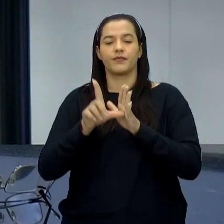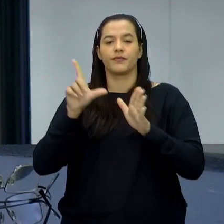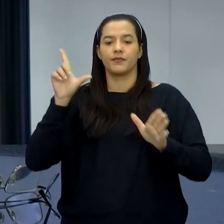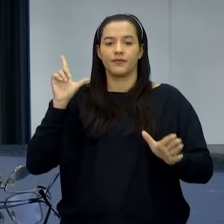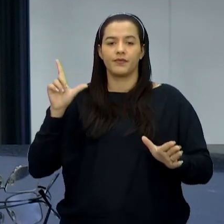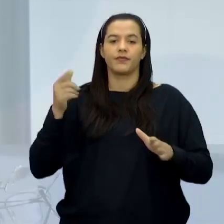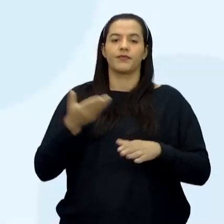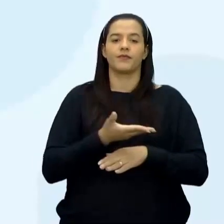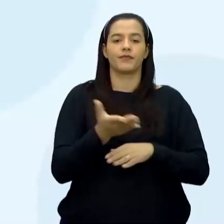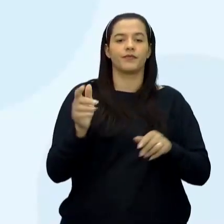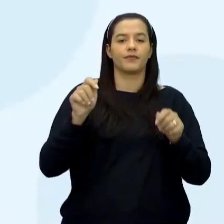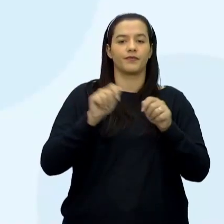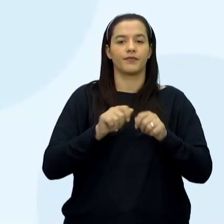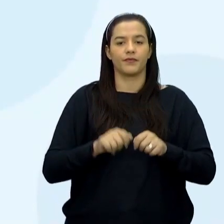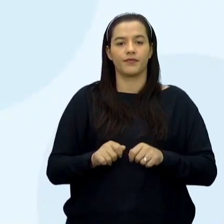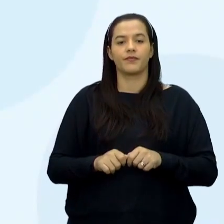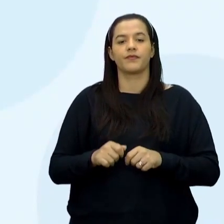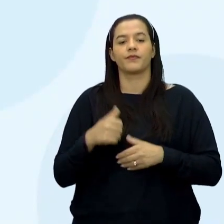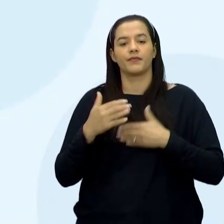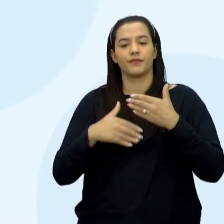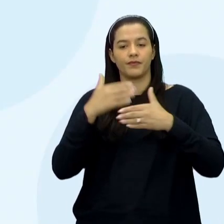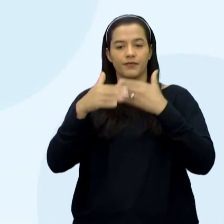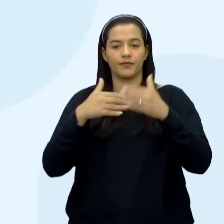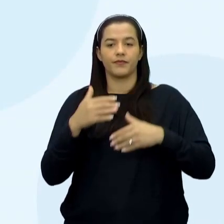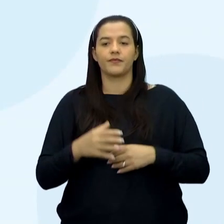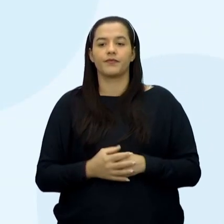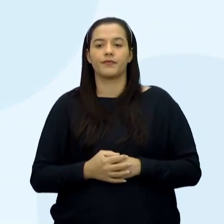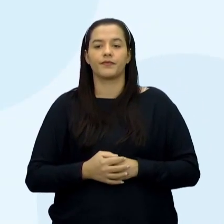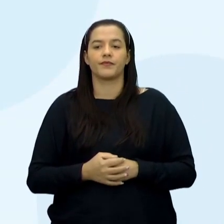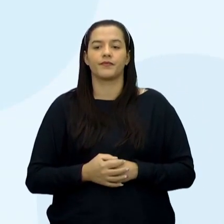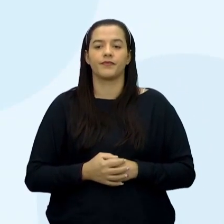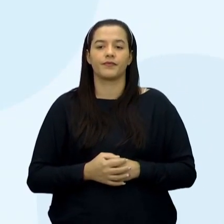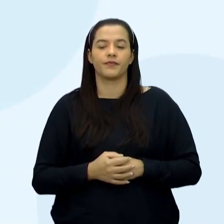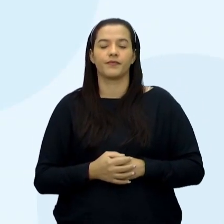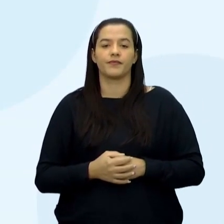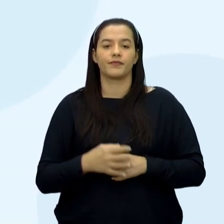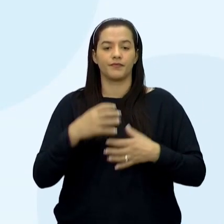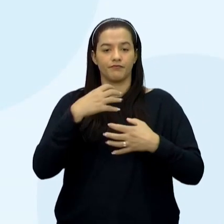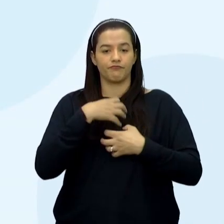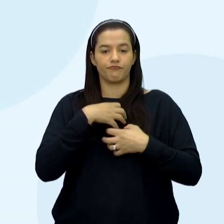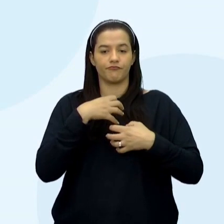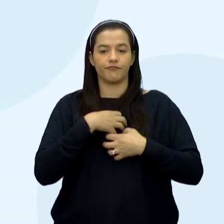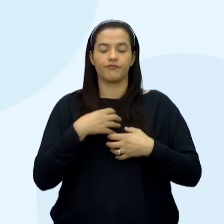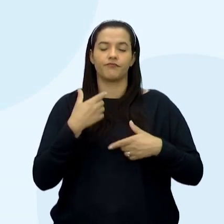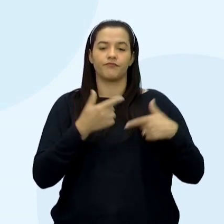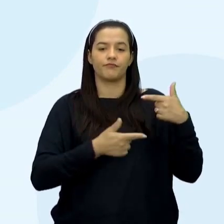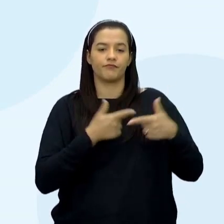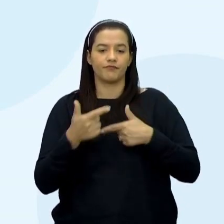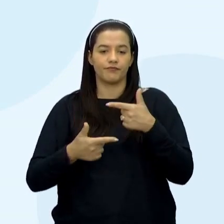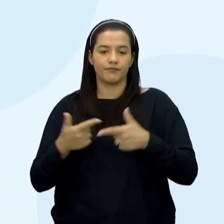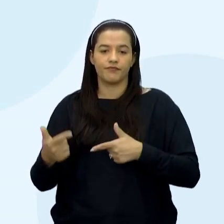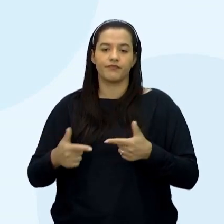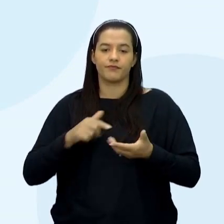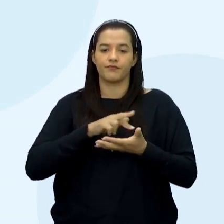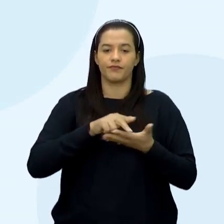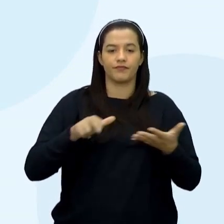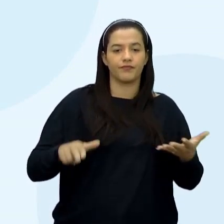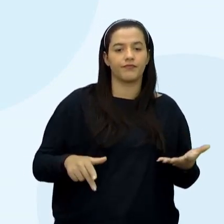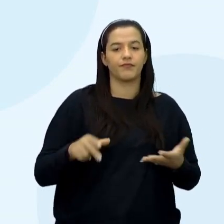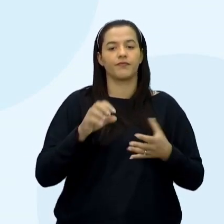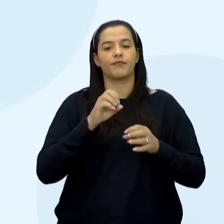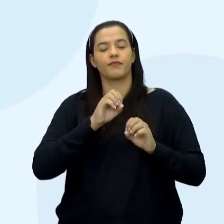de fazer essa TPC, né? Eu sinto, sabe, quando a gente está trabalhando nas